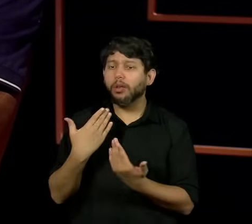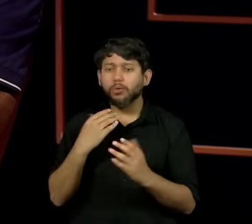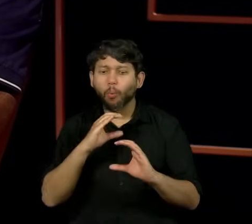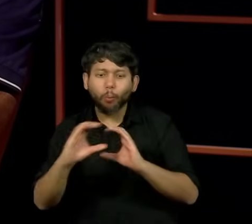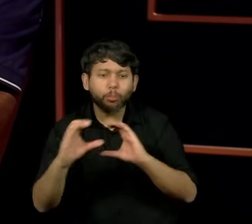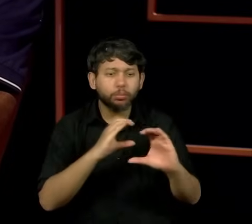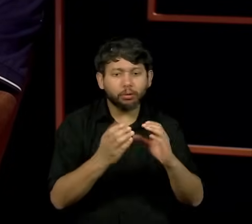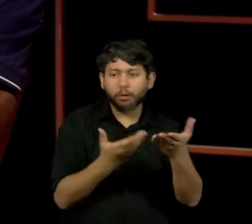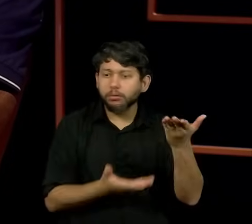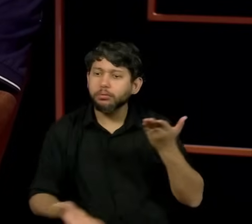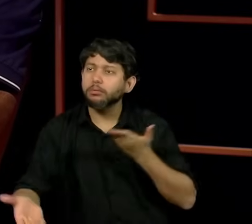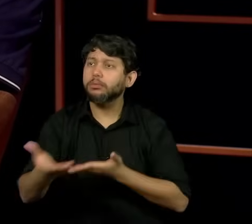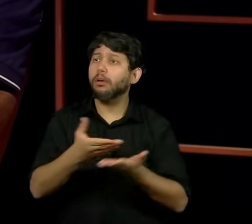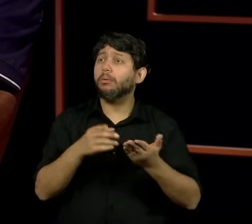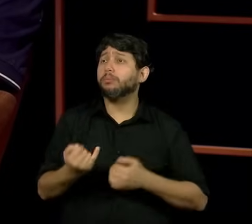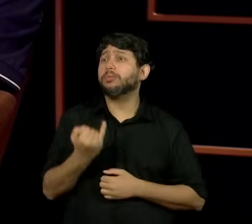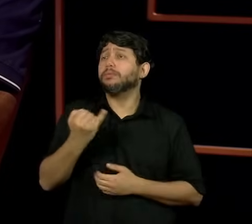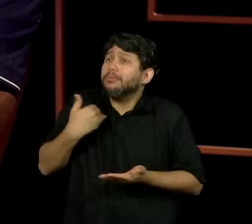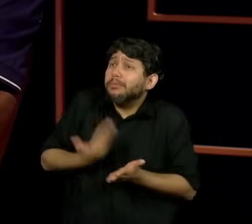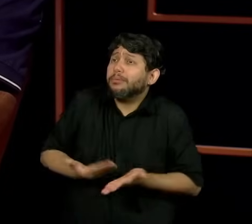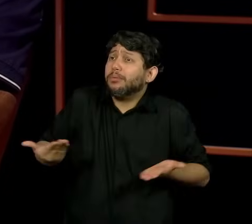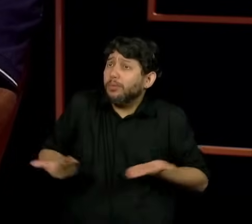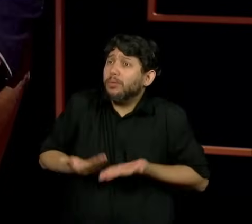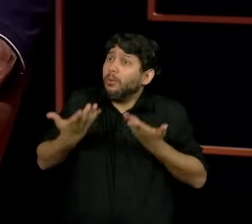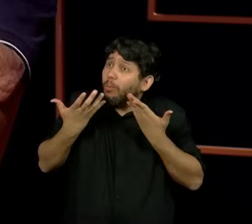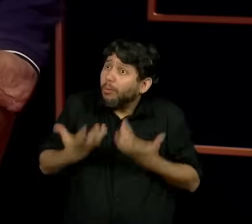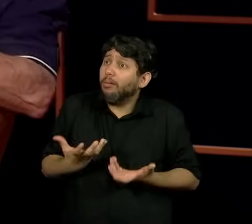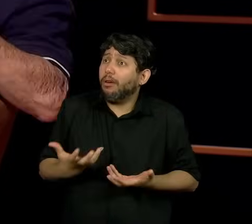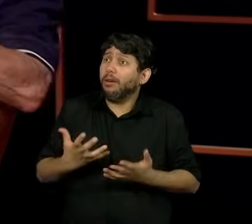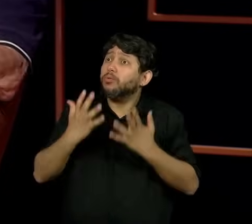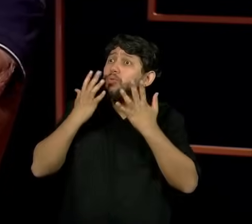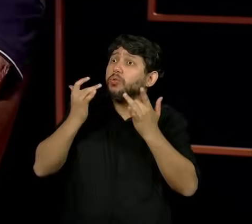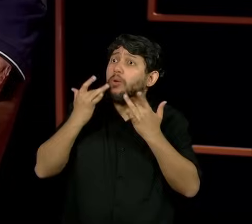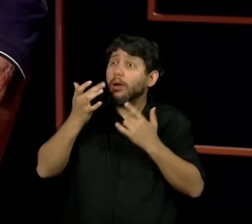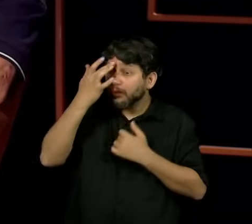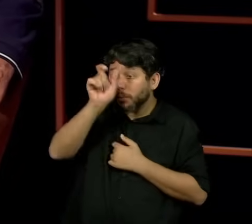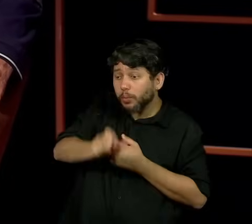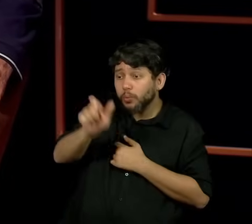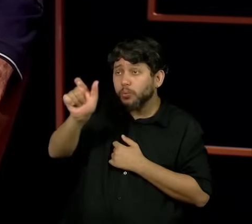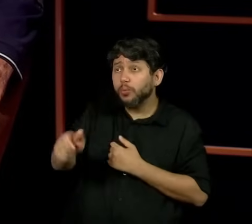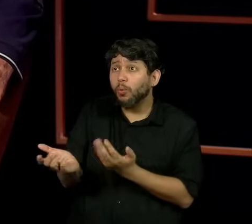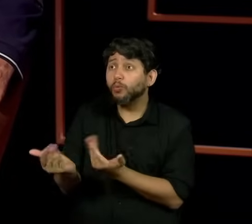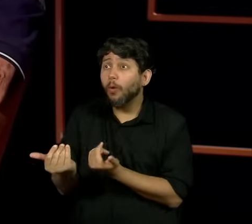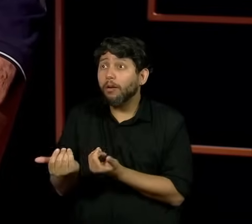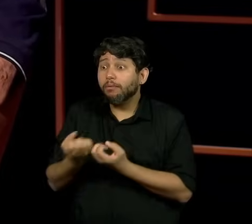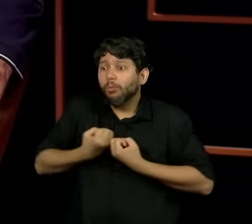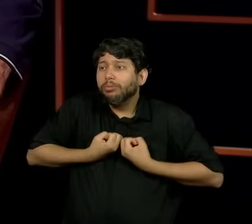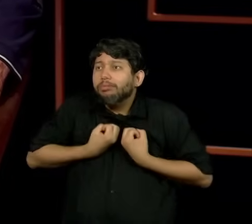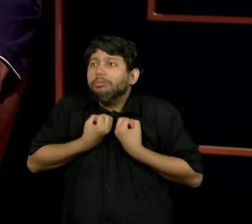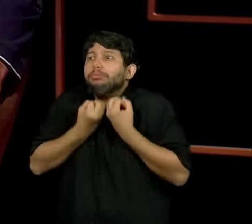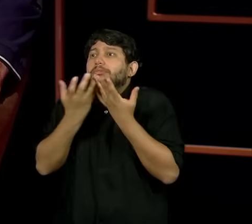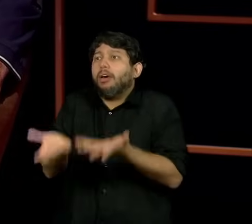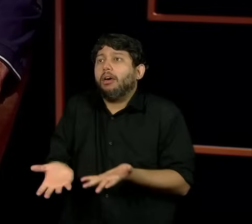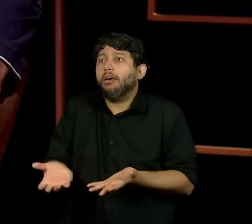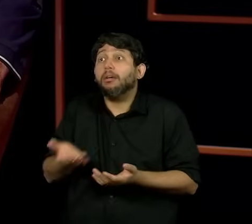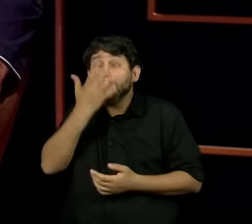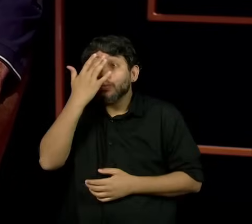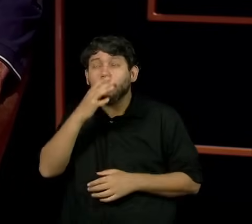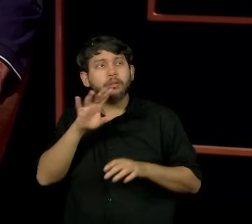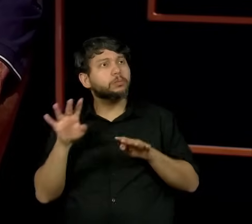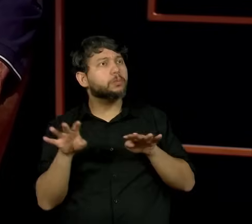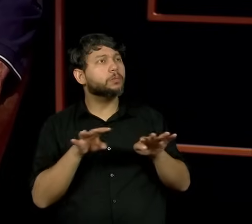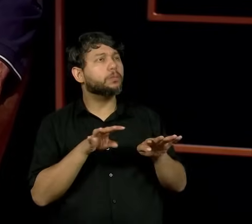hoje. Fazer espetáculos que a gente diga alguma coisa, que a gente